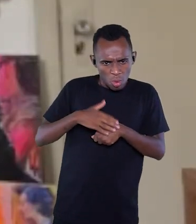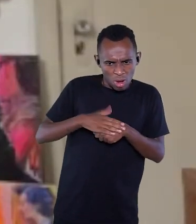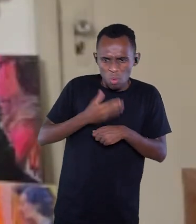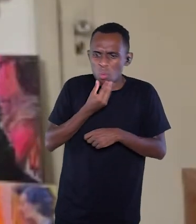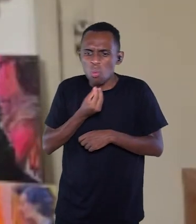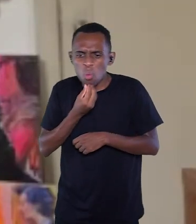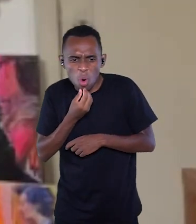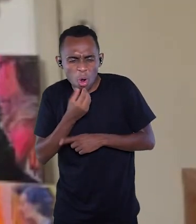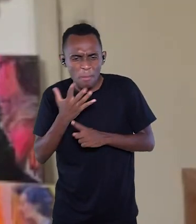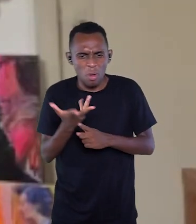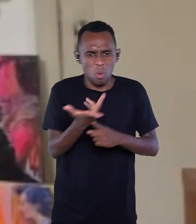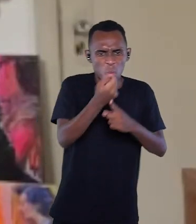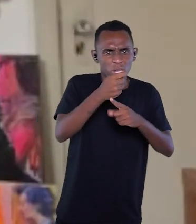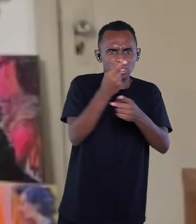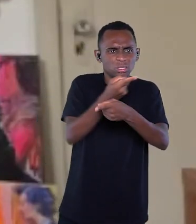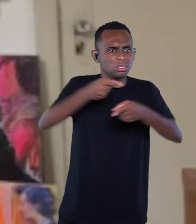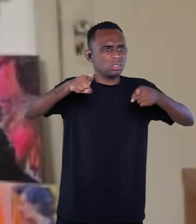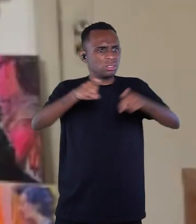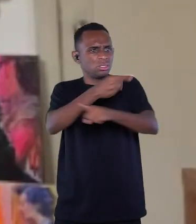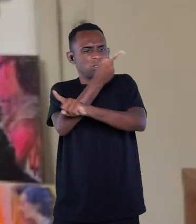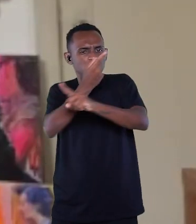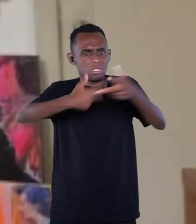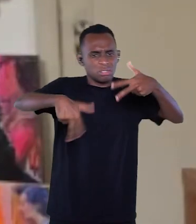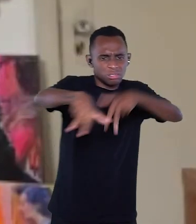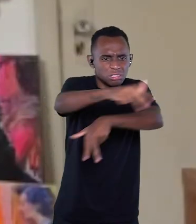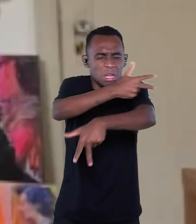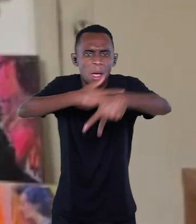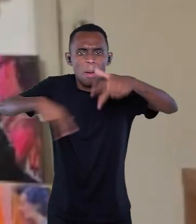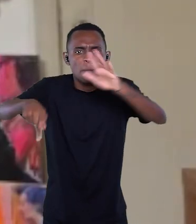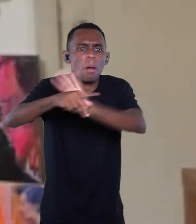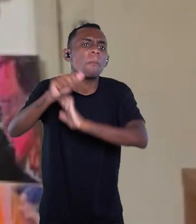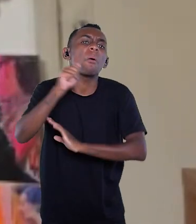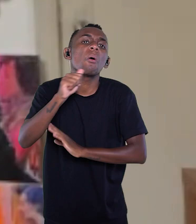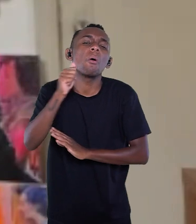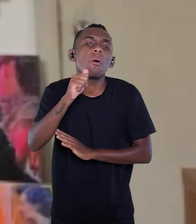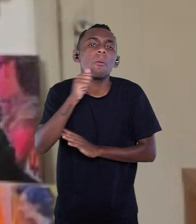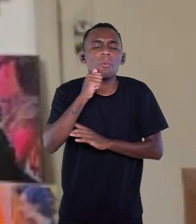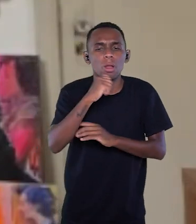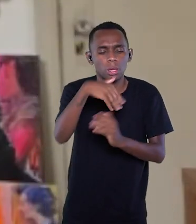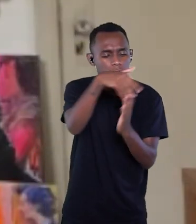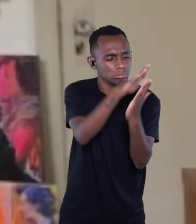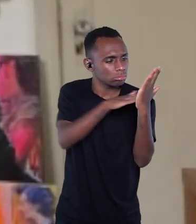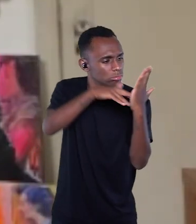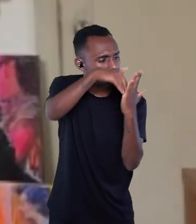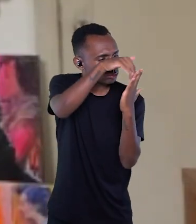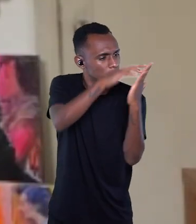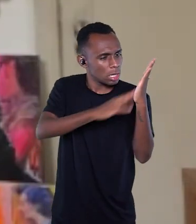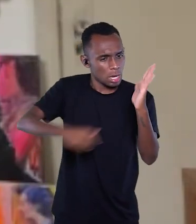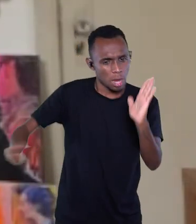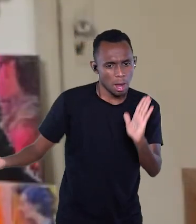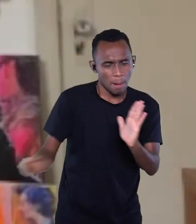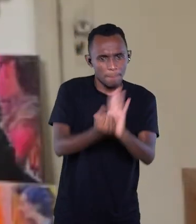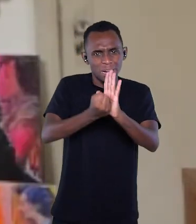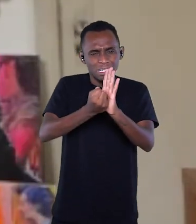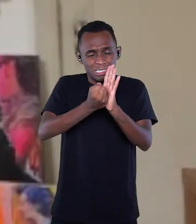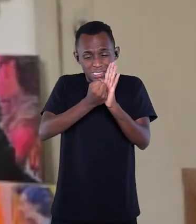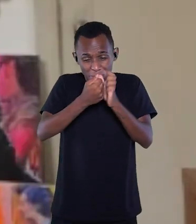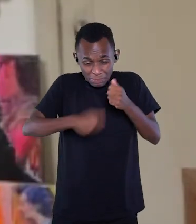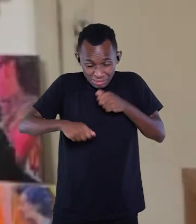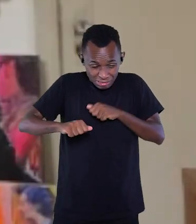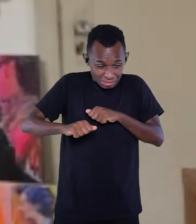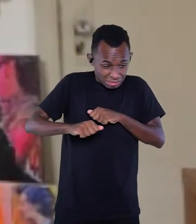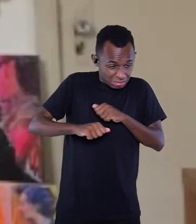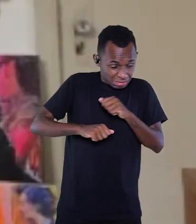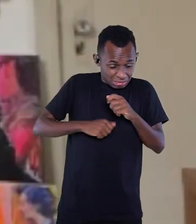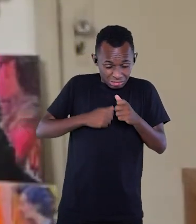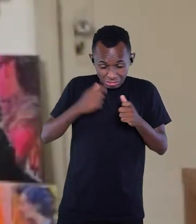um homem, um artista, maestro de uma performance na qual as mulheres modelos são usadas como pincel e marcam, às vezes, arrastam seus corpos, às vezes